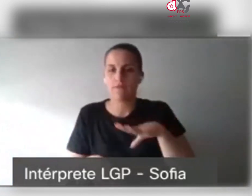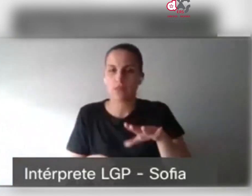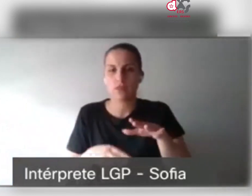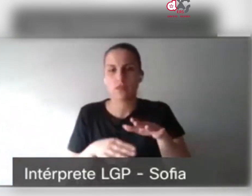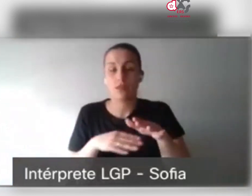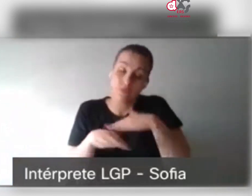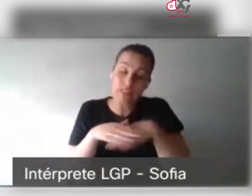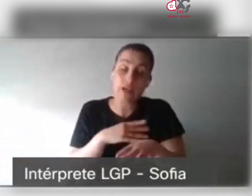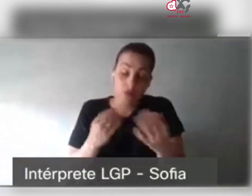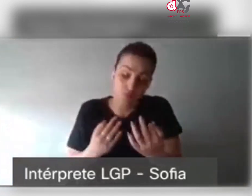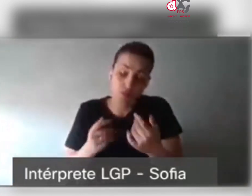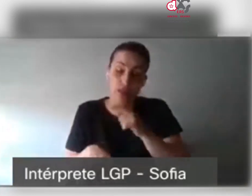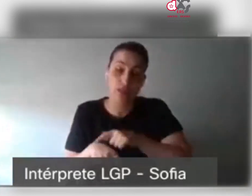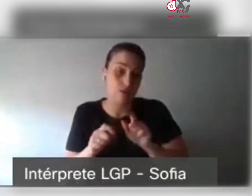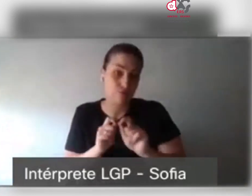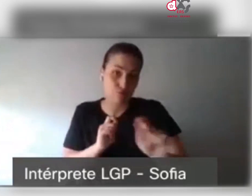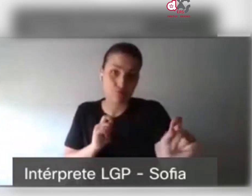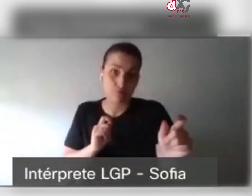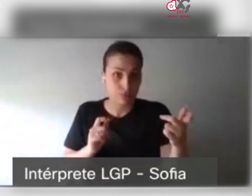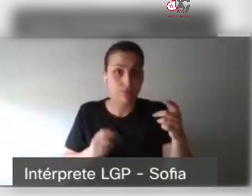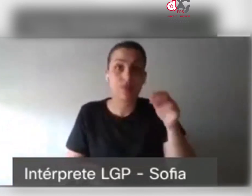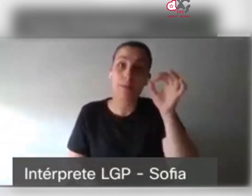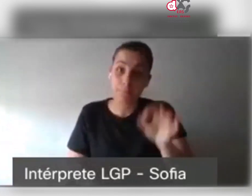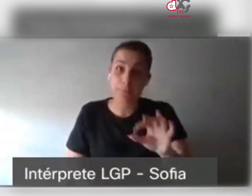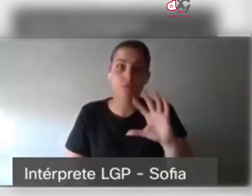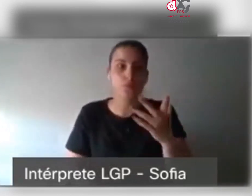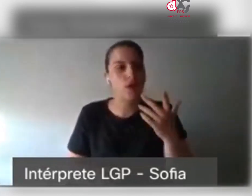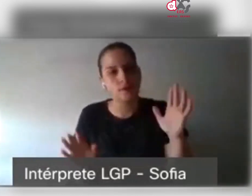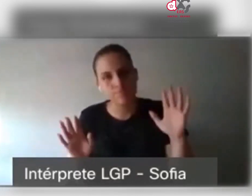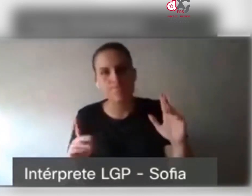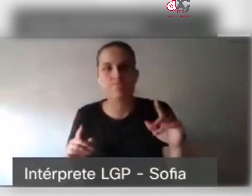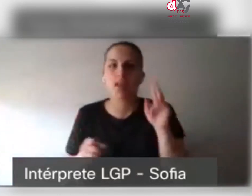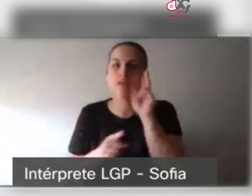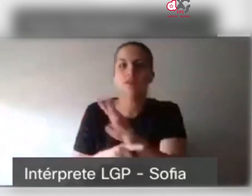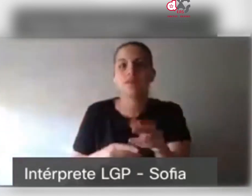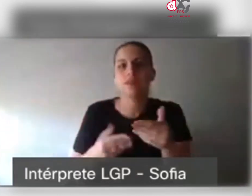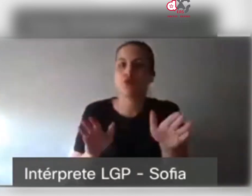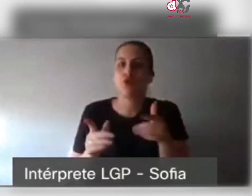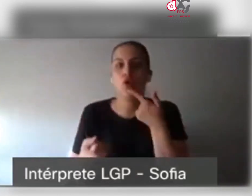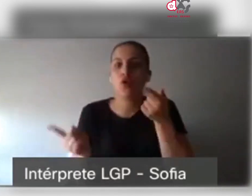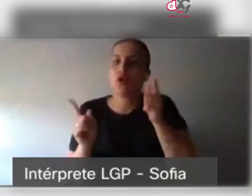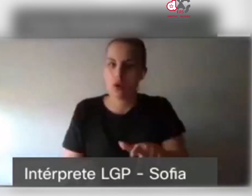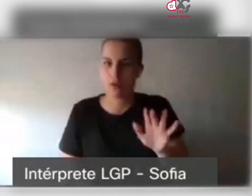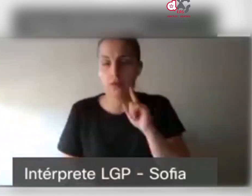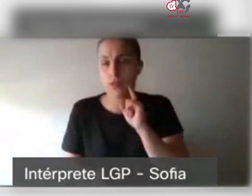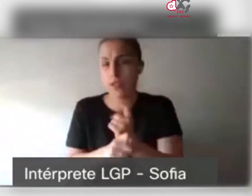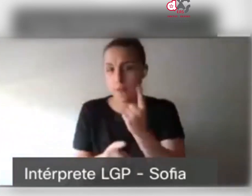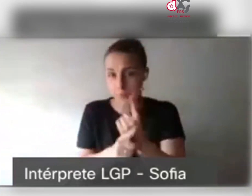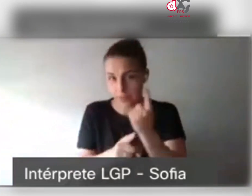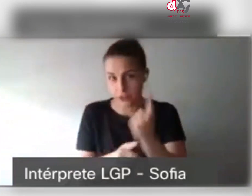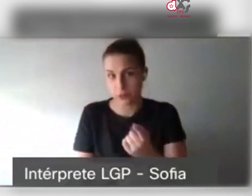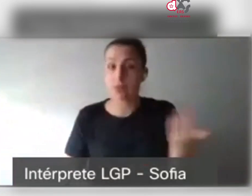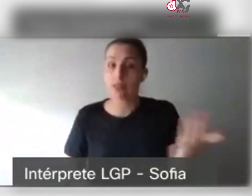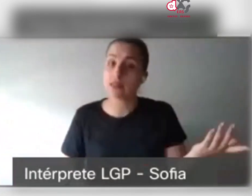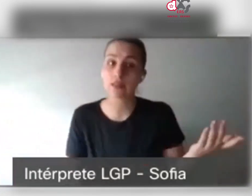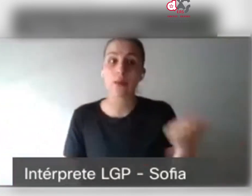este período, mesmo a quando desta retoma das visitas. E, portanto, eu diria, em